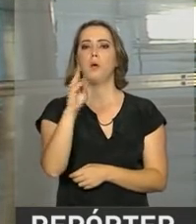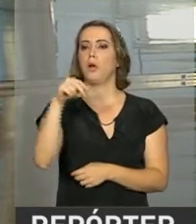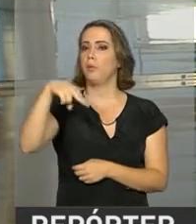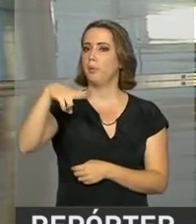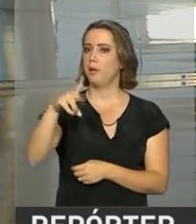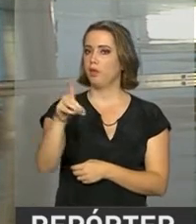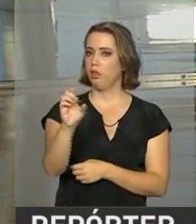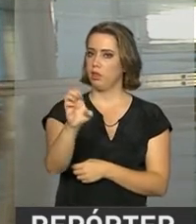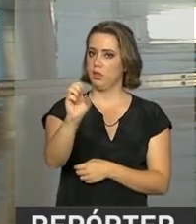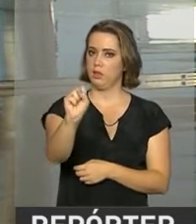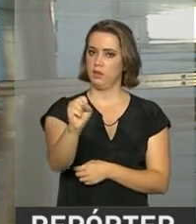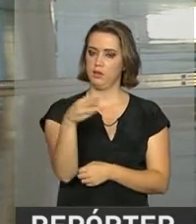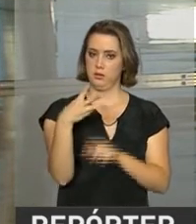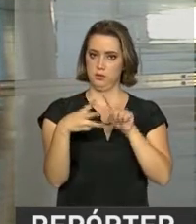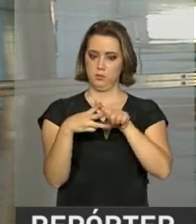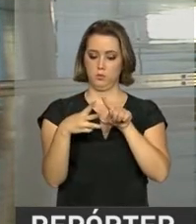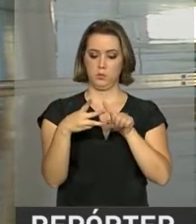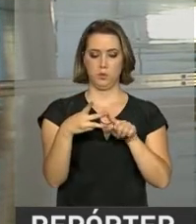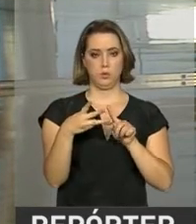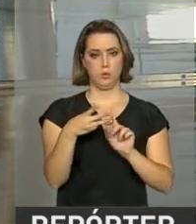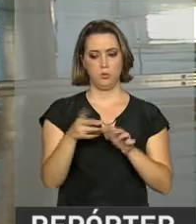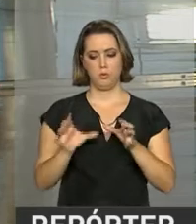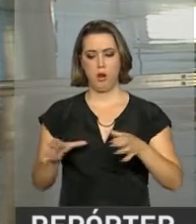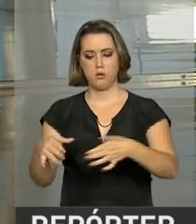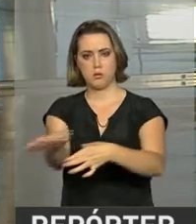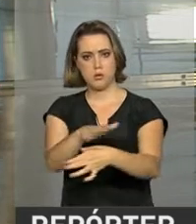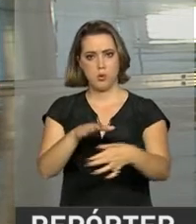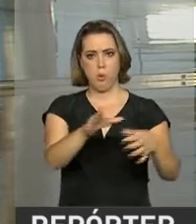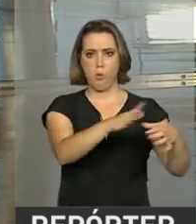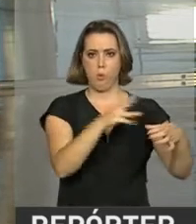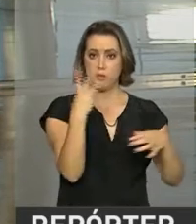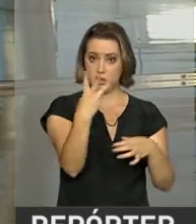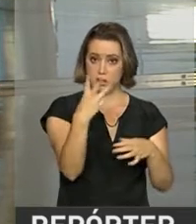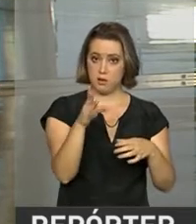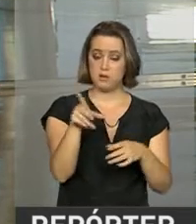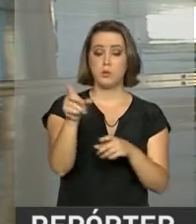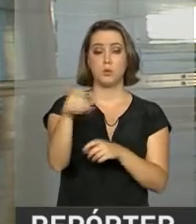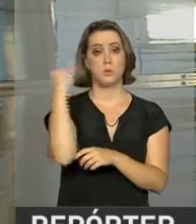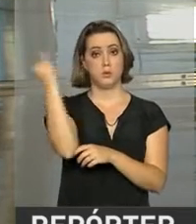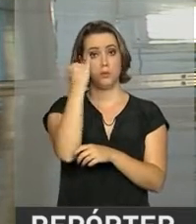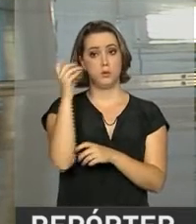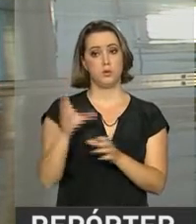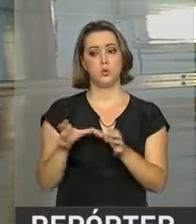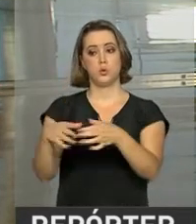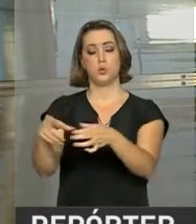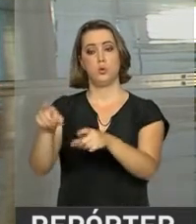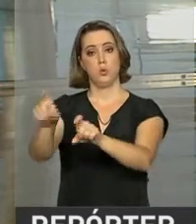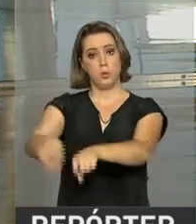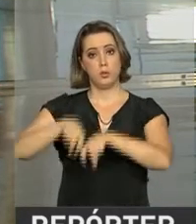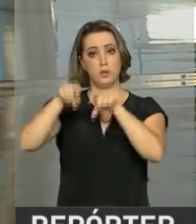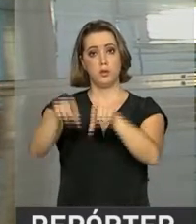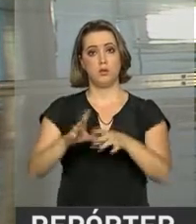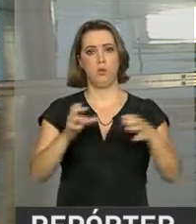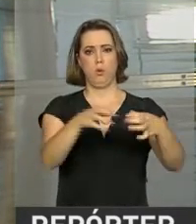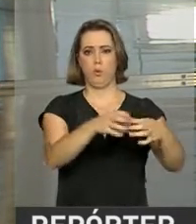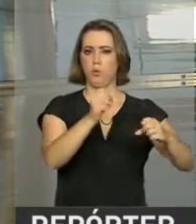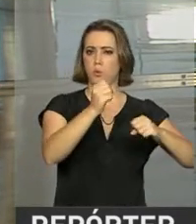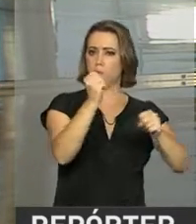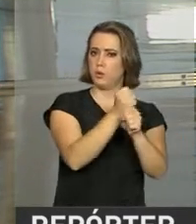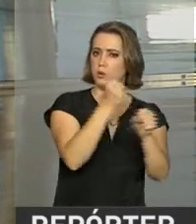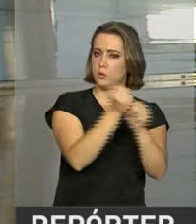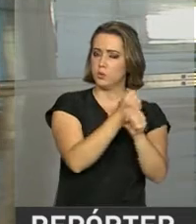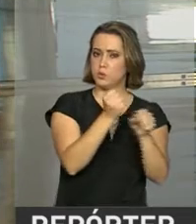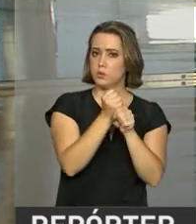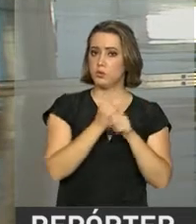essa retomada da economia brasileira neste ano que são as áreas do agronegócio da infraestrutura e o setor de óleo e gás